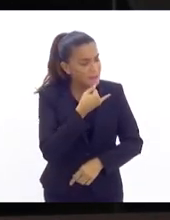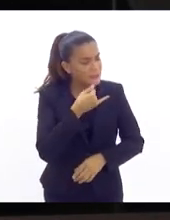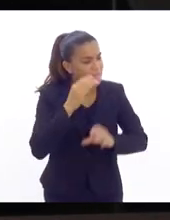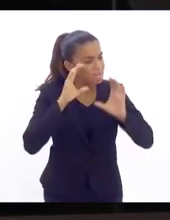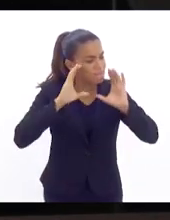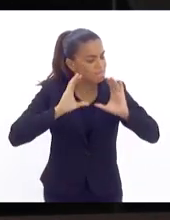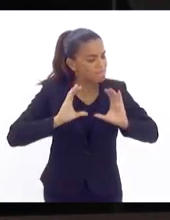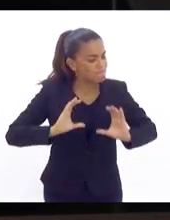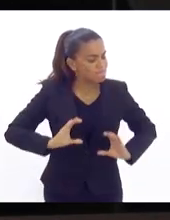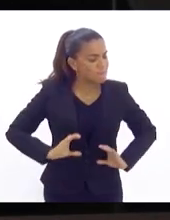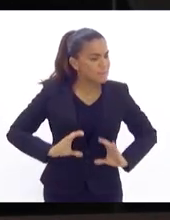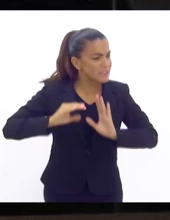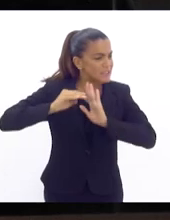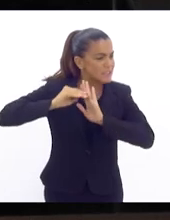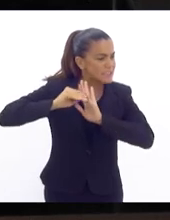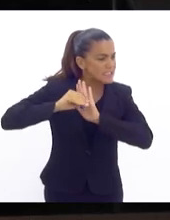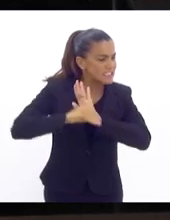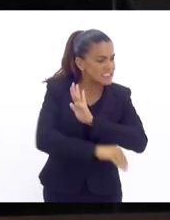só decai.